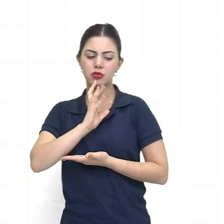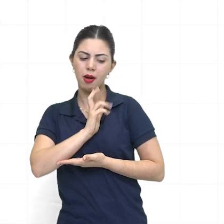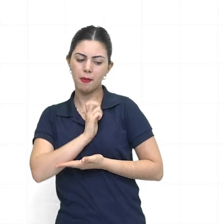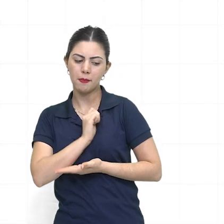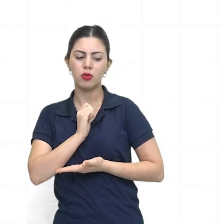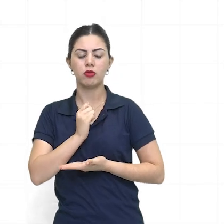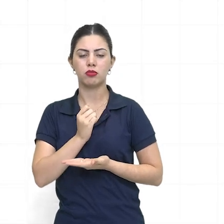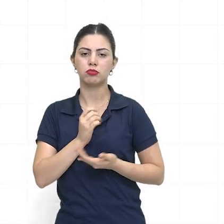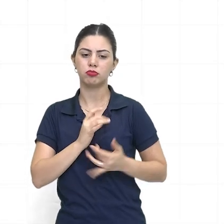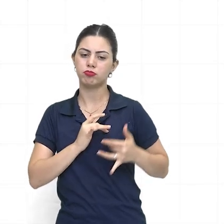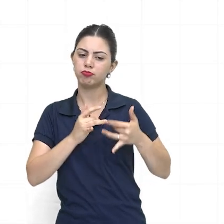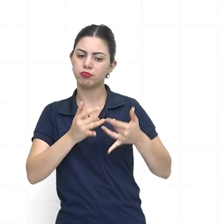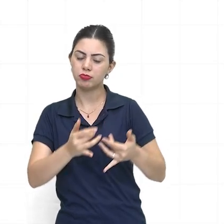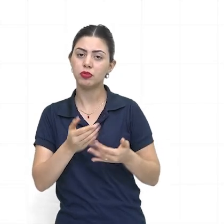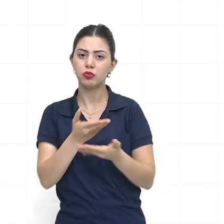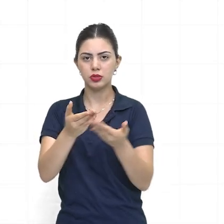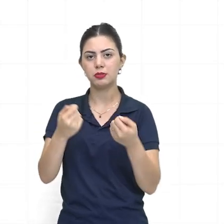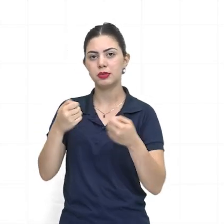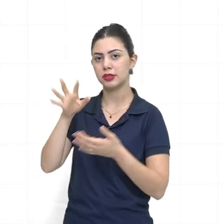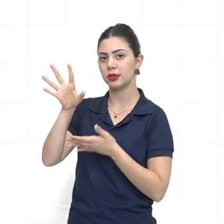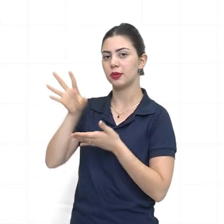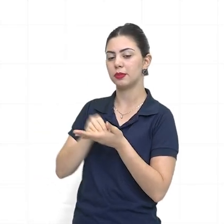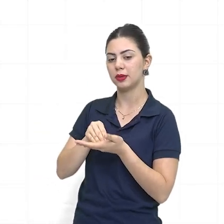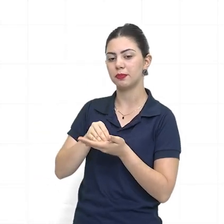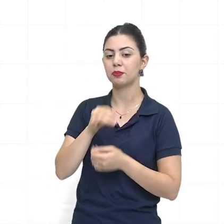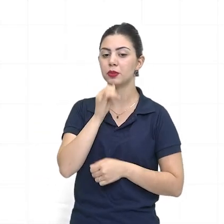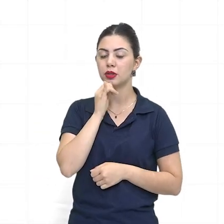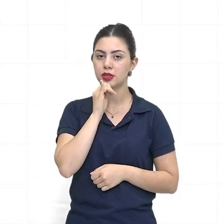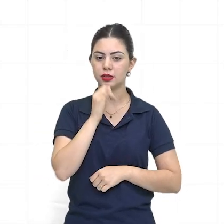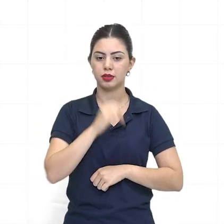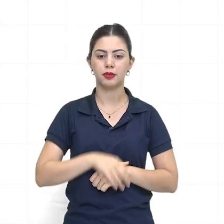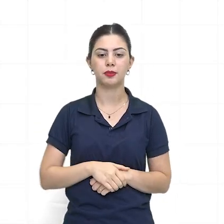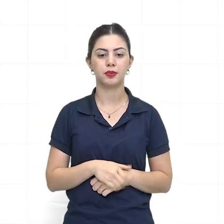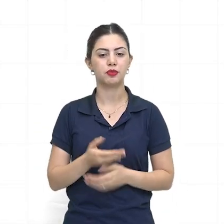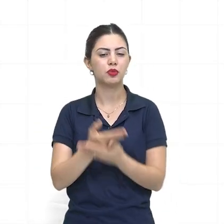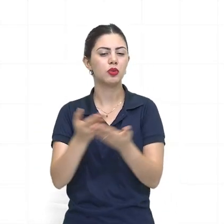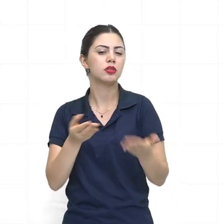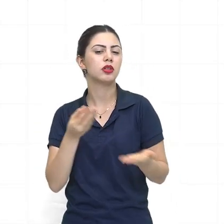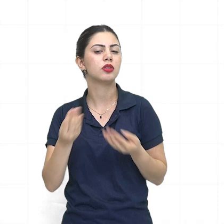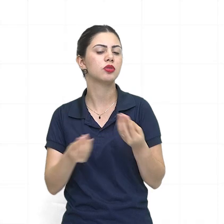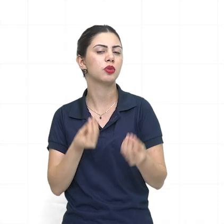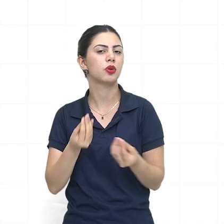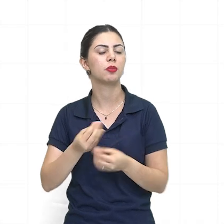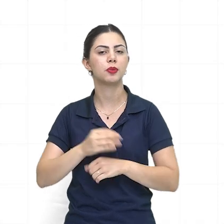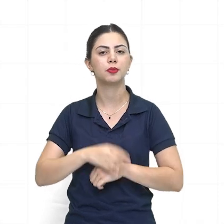ser compassivo. Por exemplo, digamos aí que você pegou,